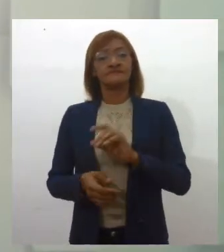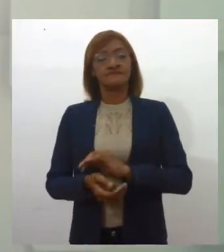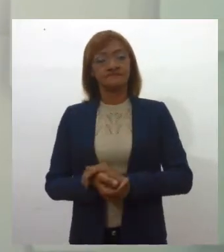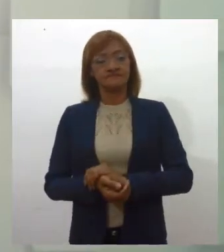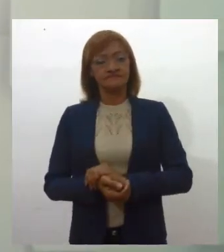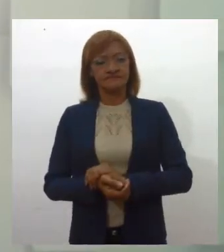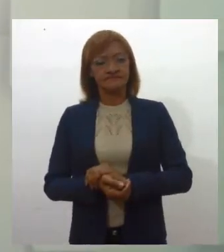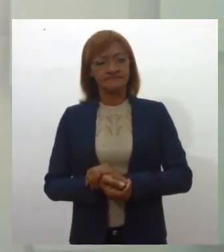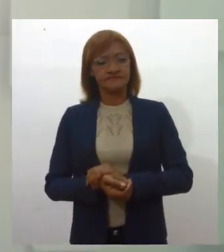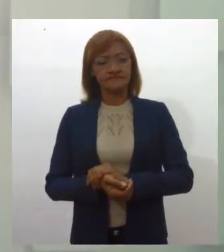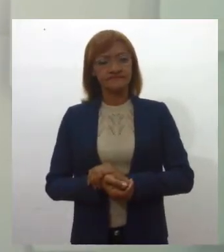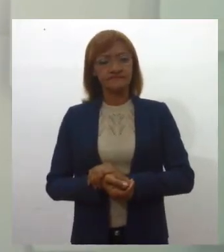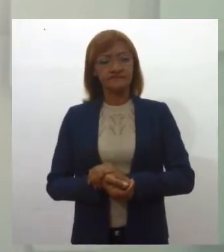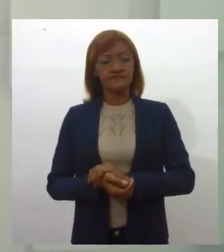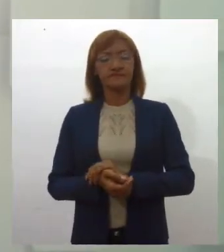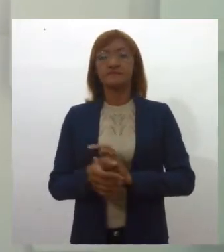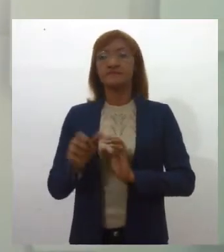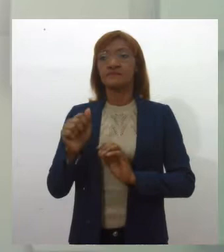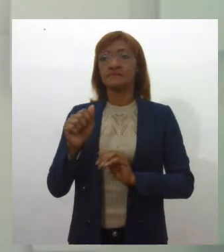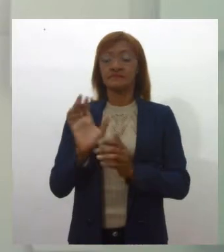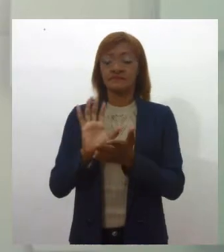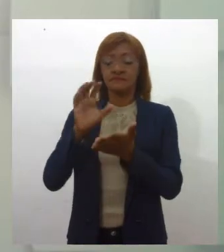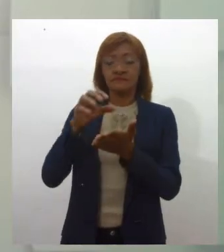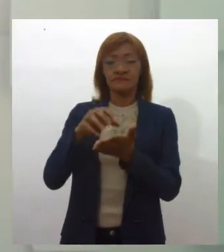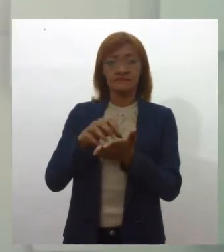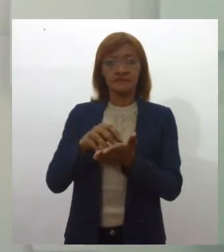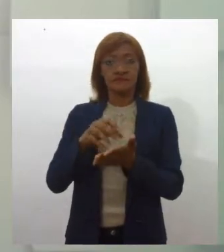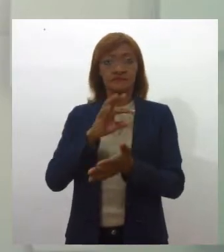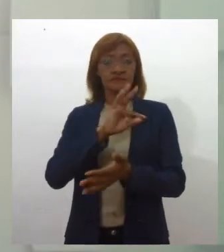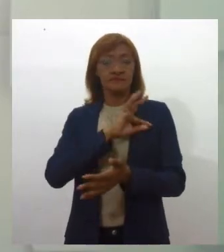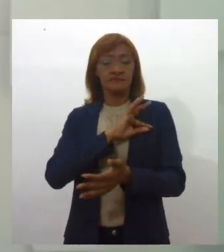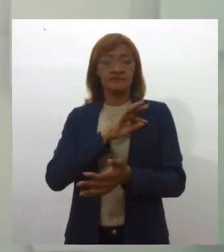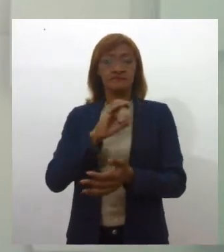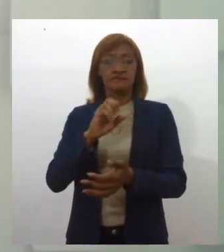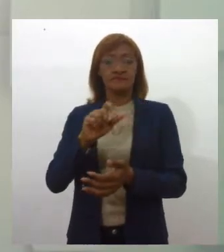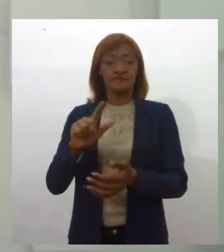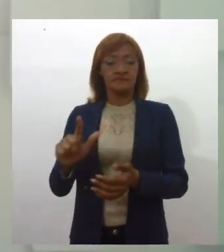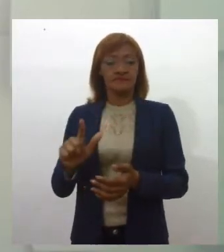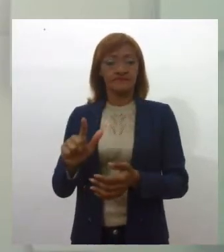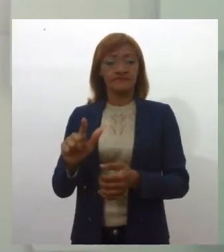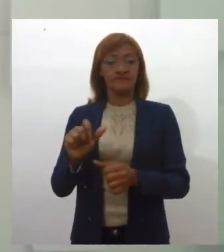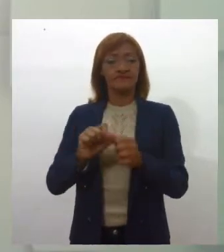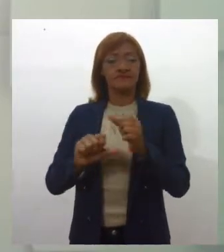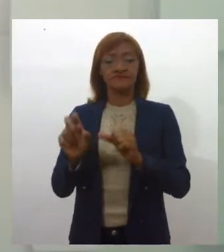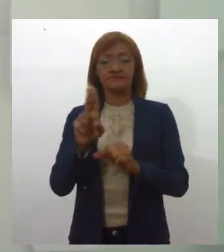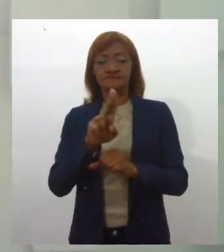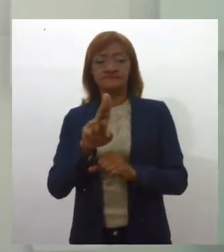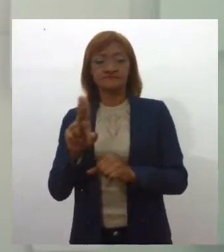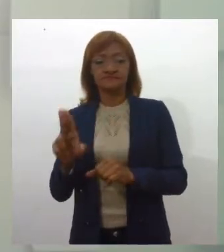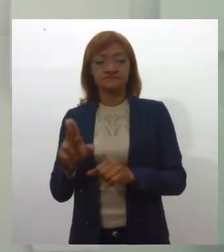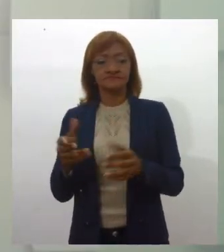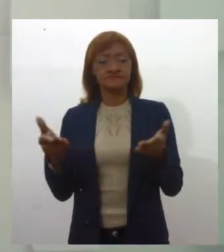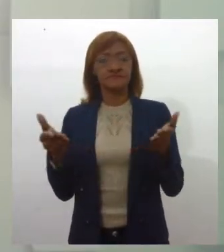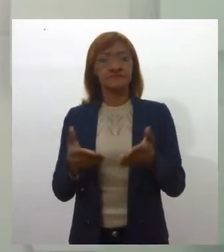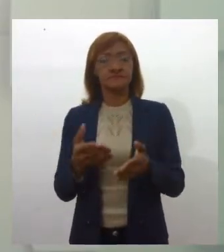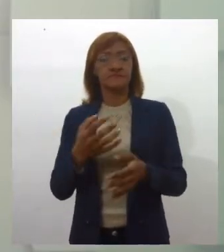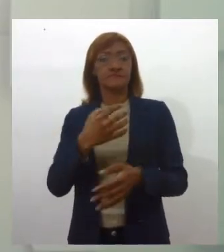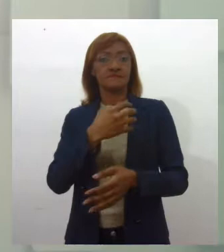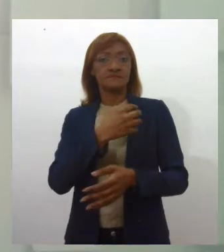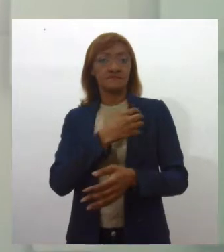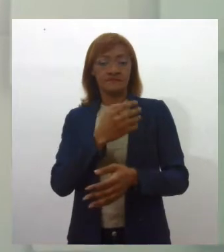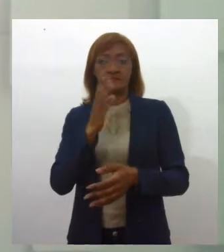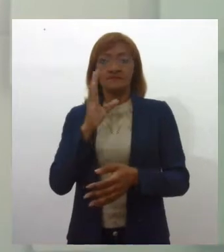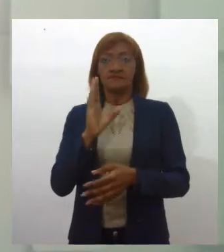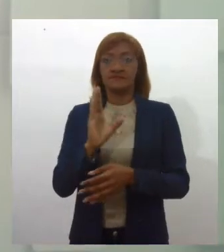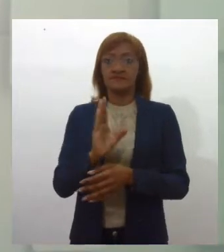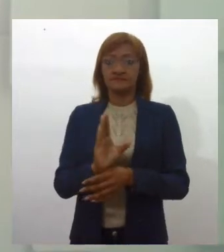a CADEPOL, né? O nome da CADEPOL, que é a Academia da Polícia Civil, para a Academia de Polícia Civil Marcelo Hercules. O projeto foi